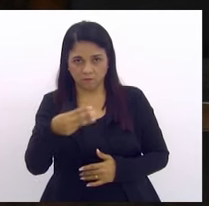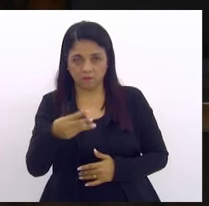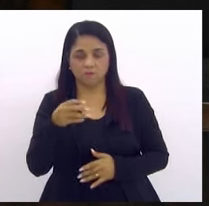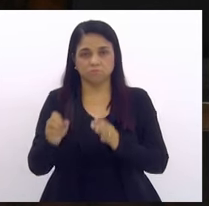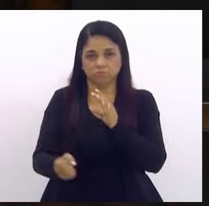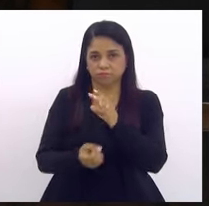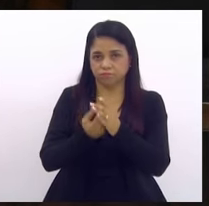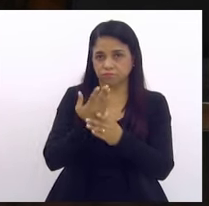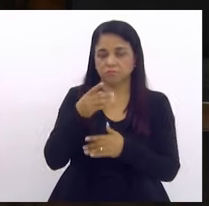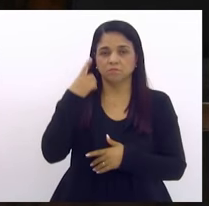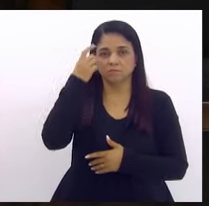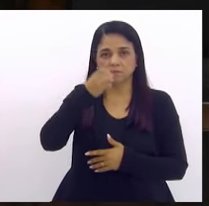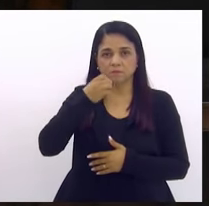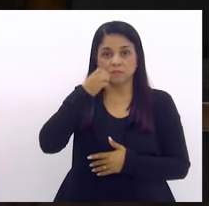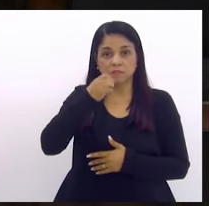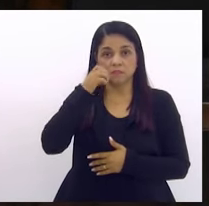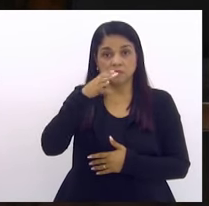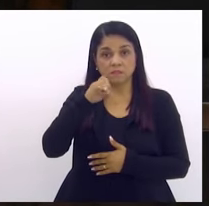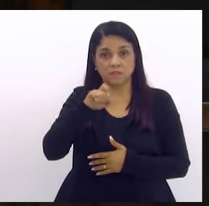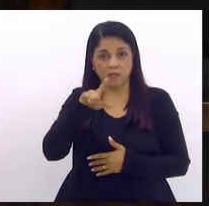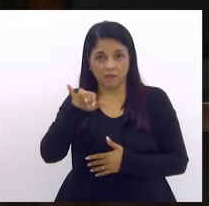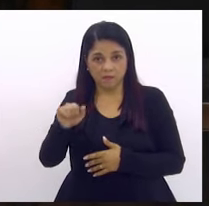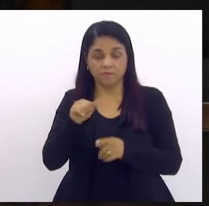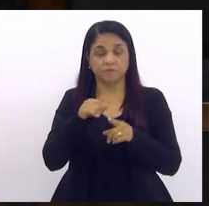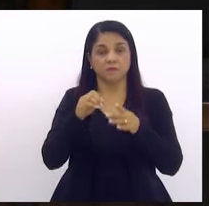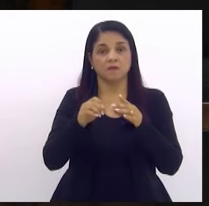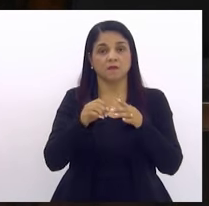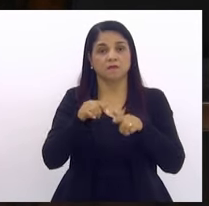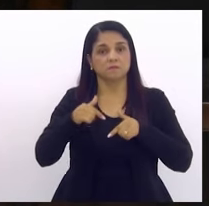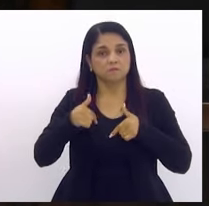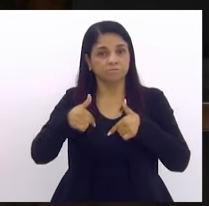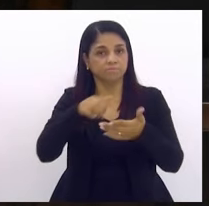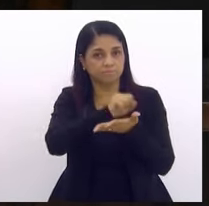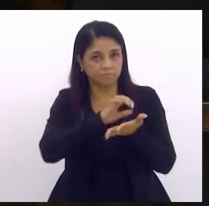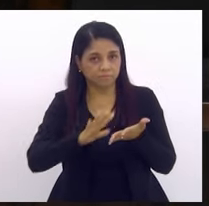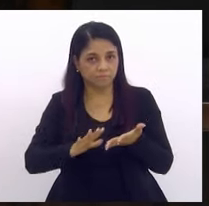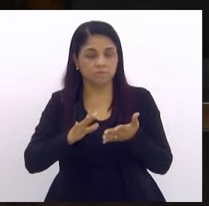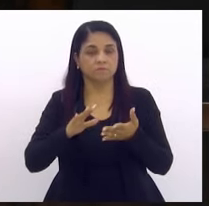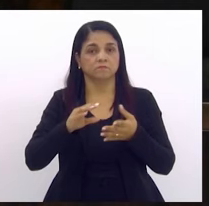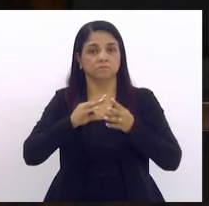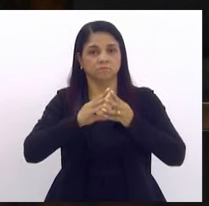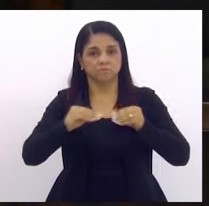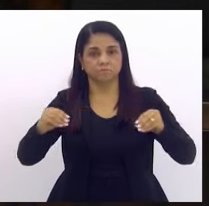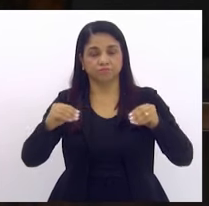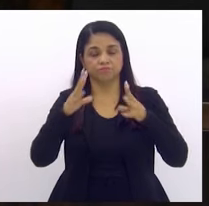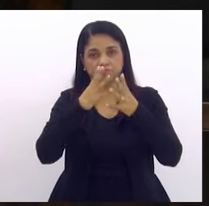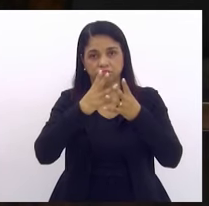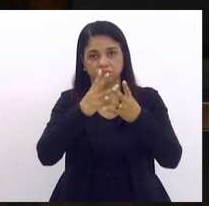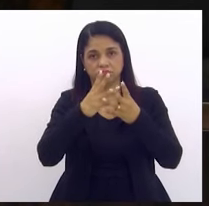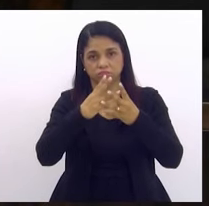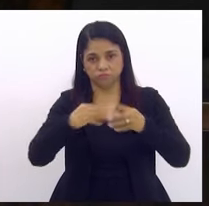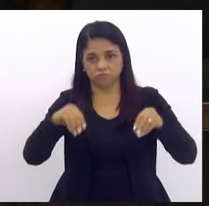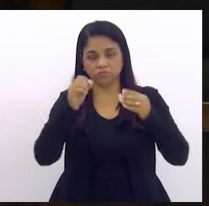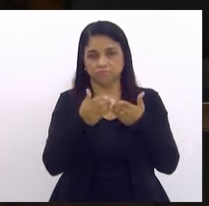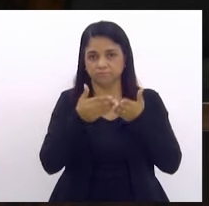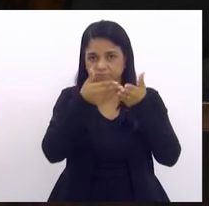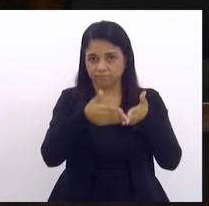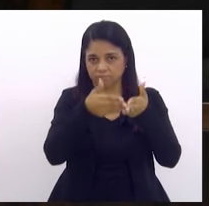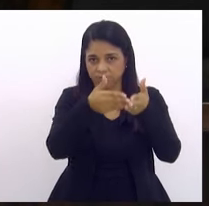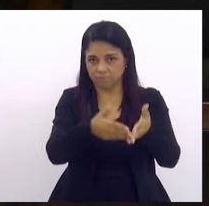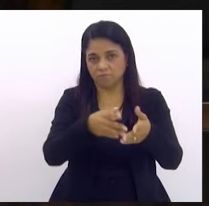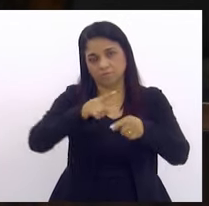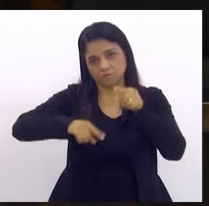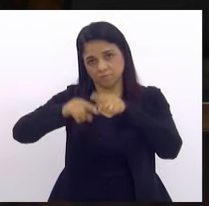deputada Célia Jordão, que dispõe sobre as atividades relacionadas ao desmantelamento de embarcações e de ativos marítimos